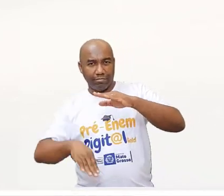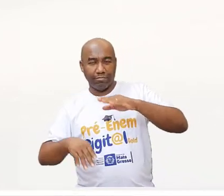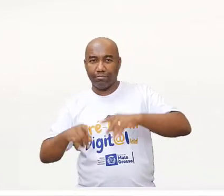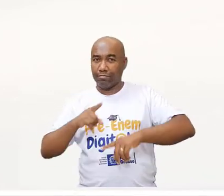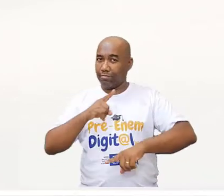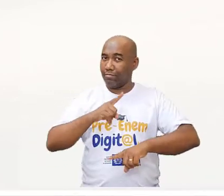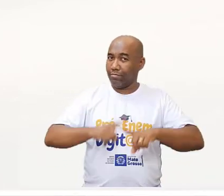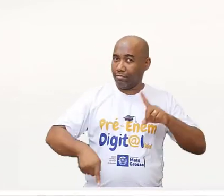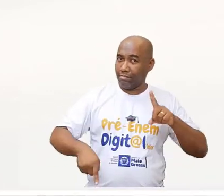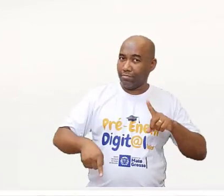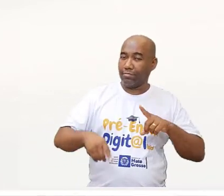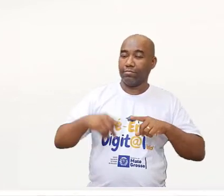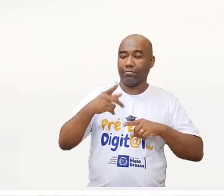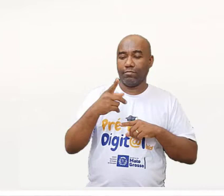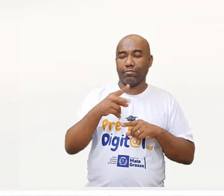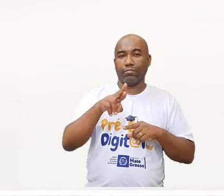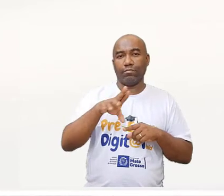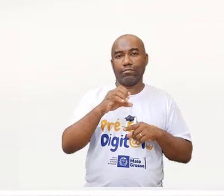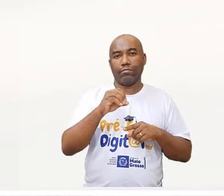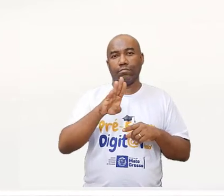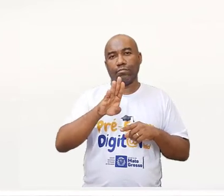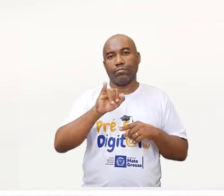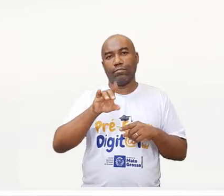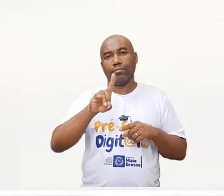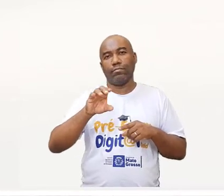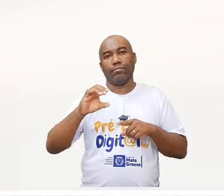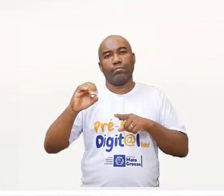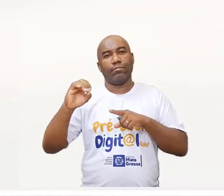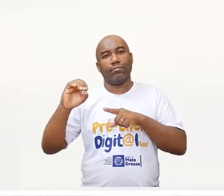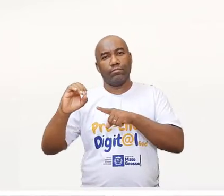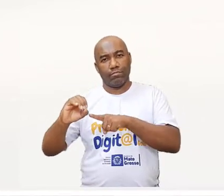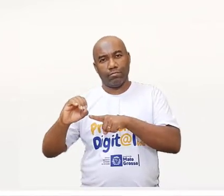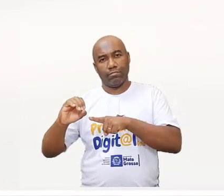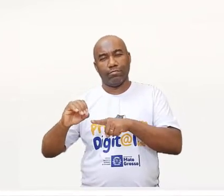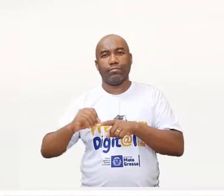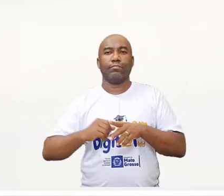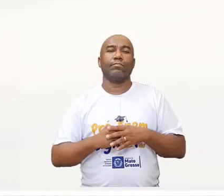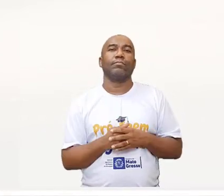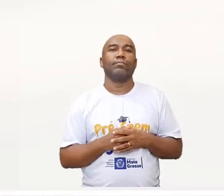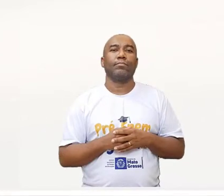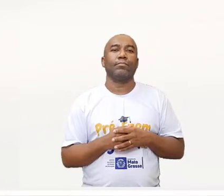entrada de pessoas autorizadas.